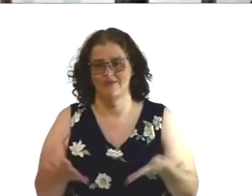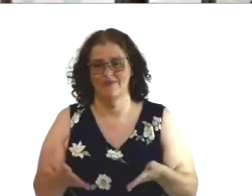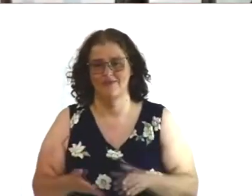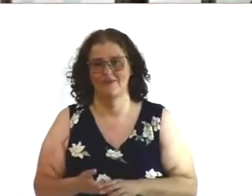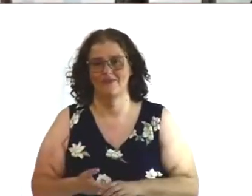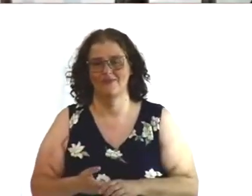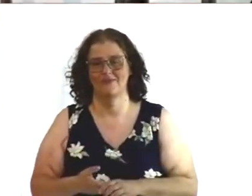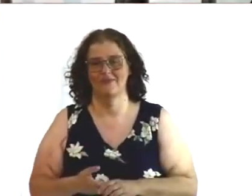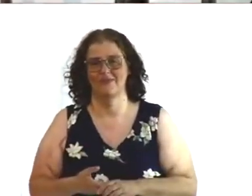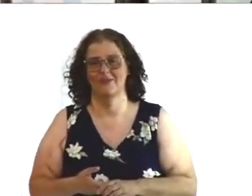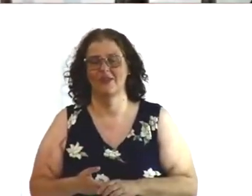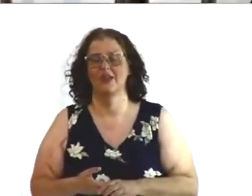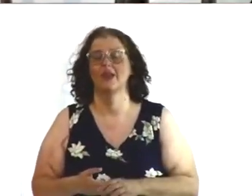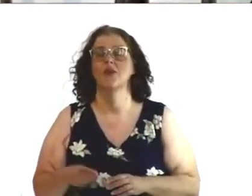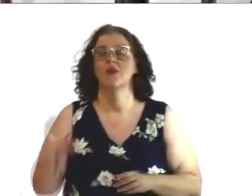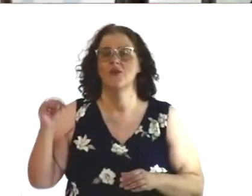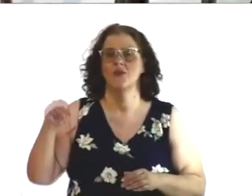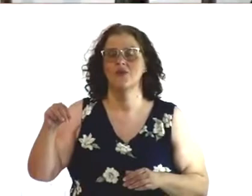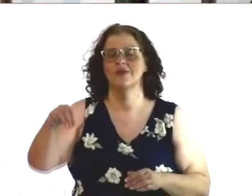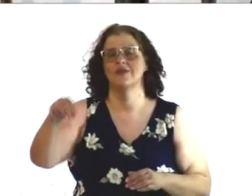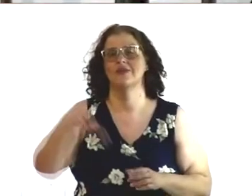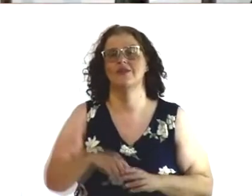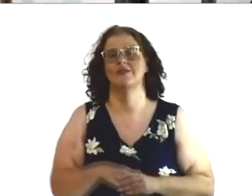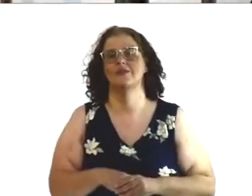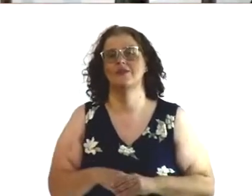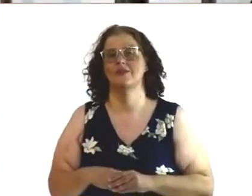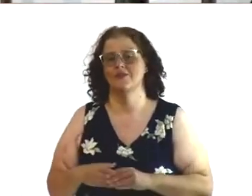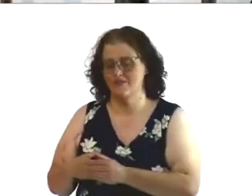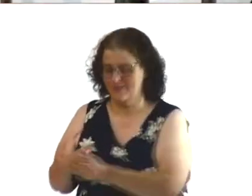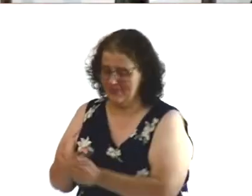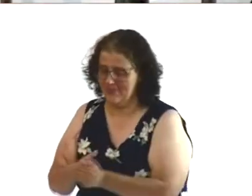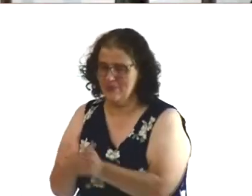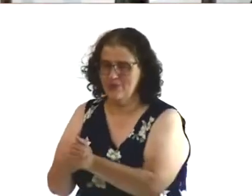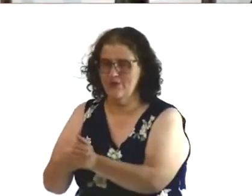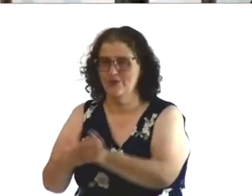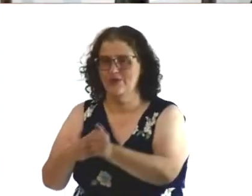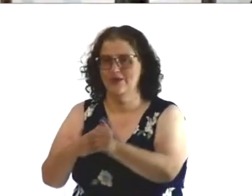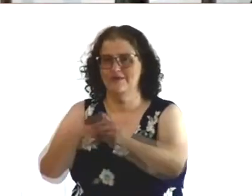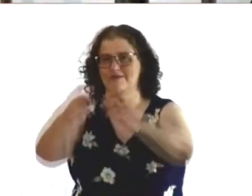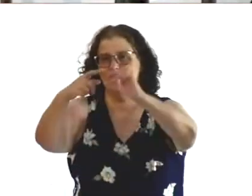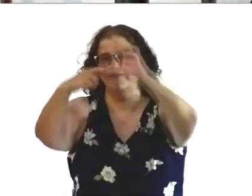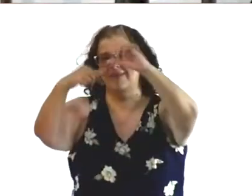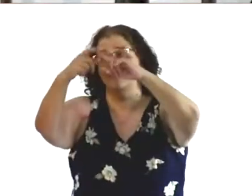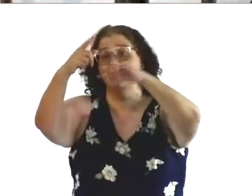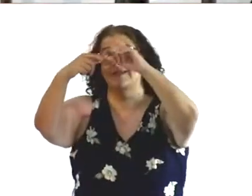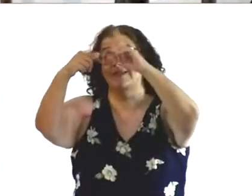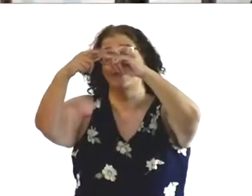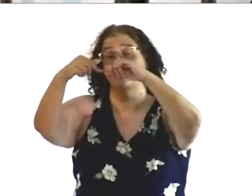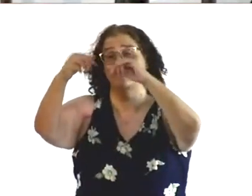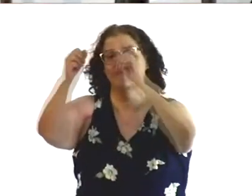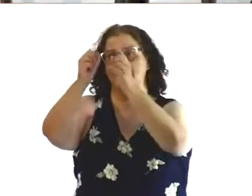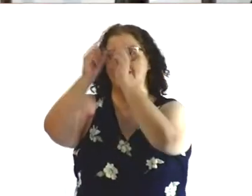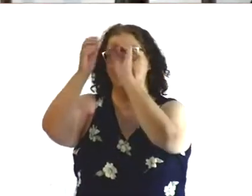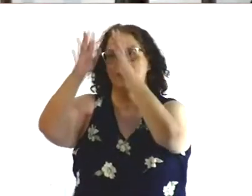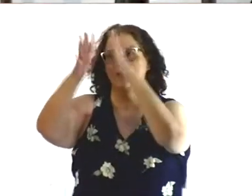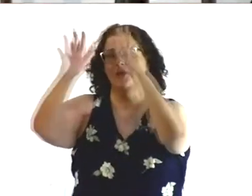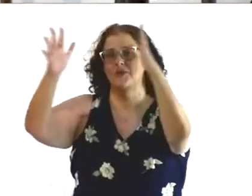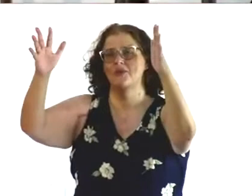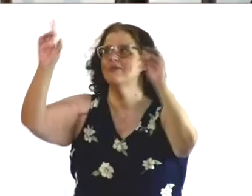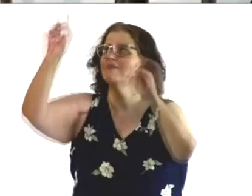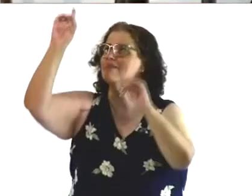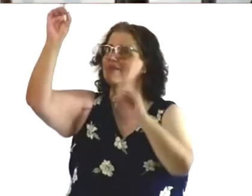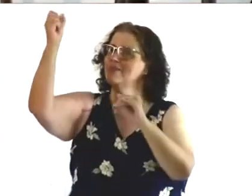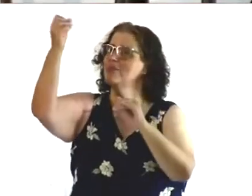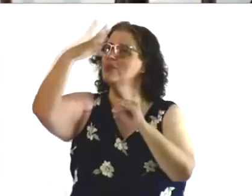mais ou menos o que os magos fizeram, seguir a luz que Deus enviou. Isso é a